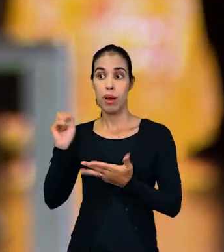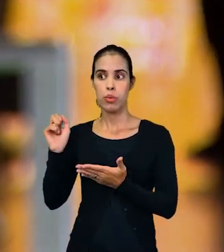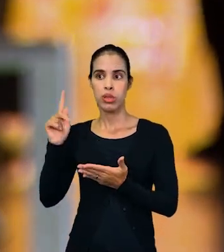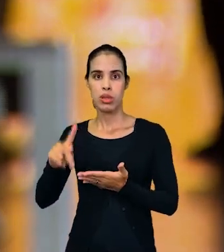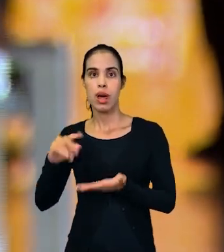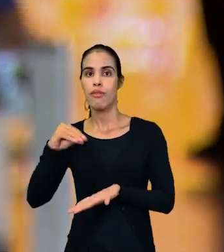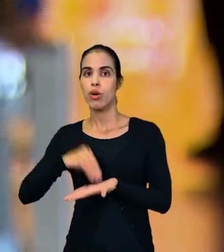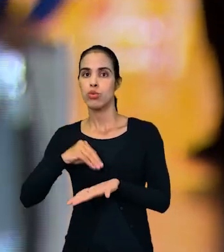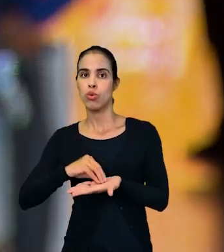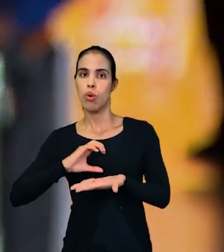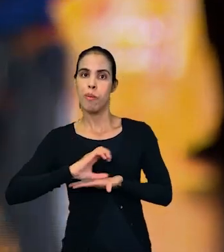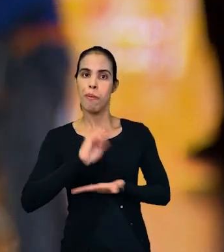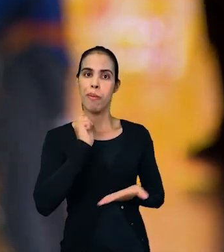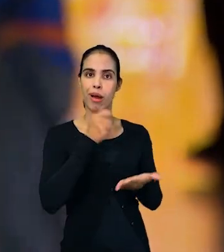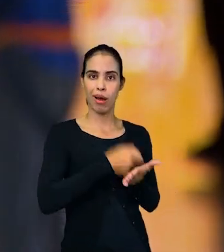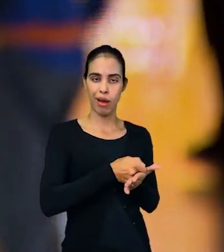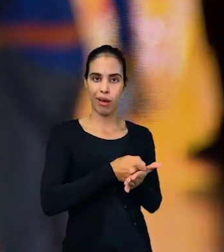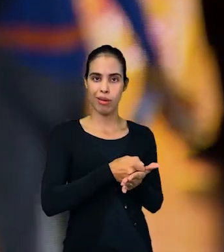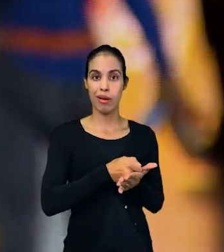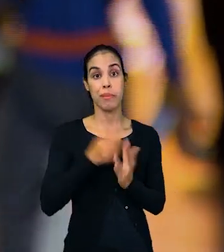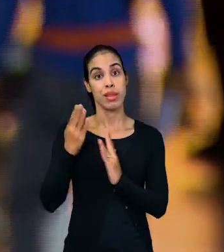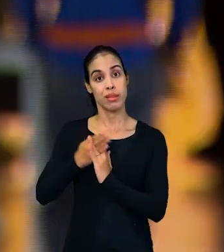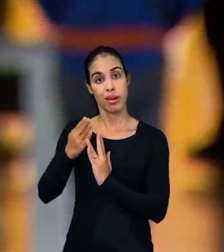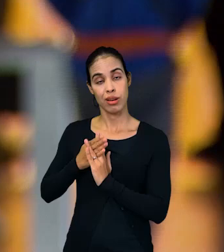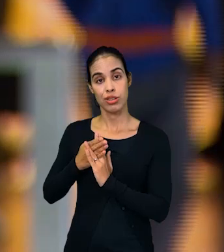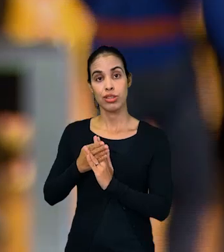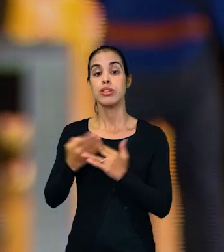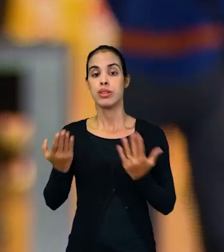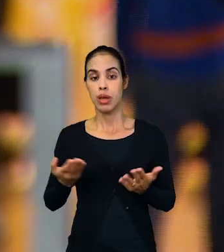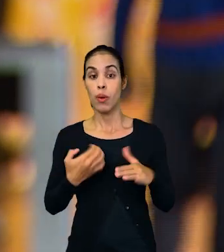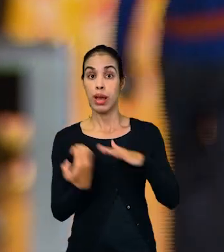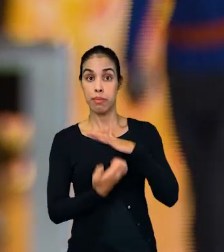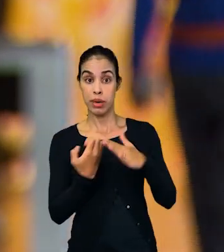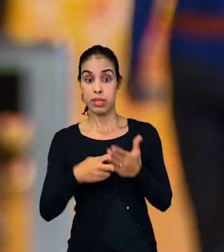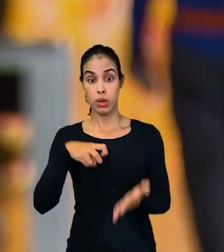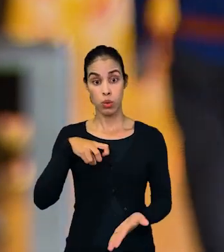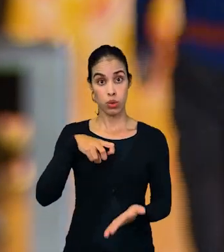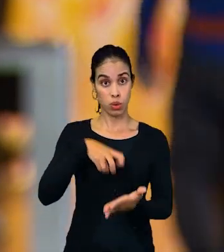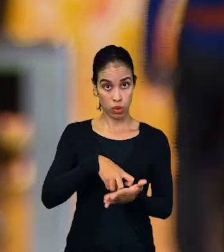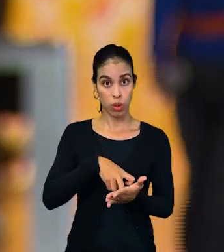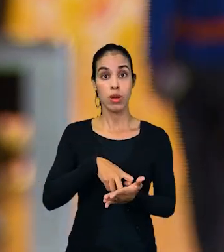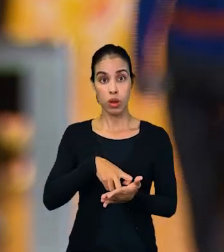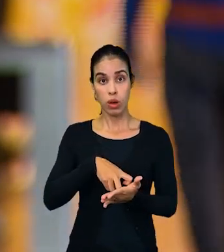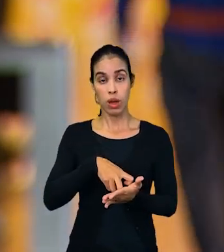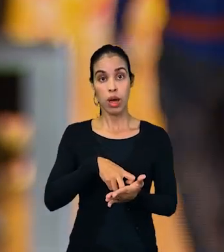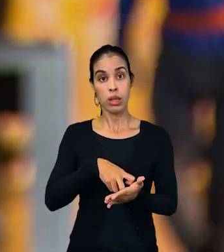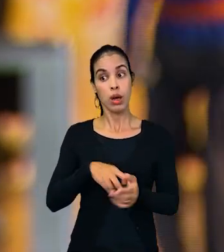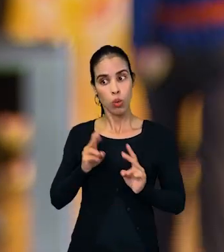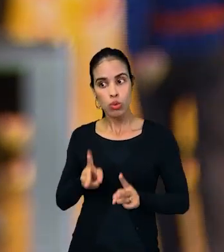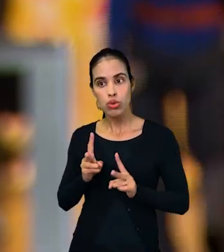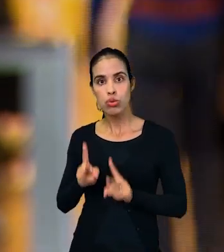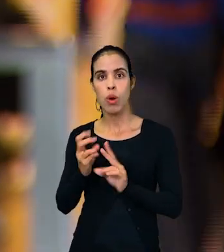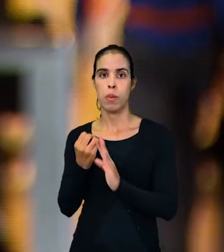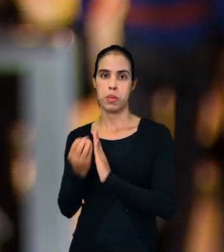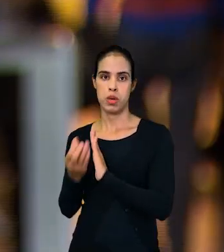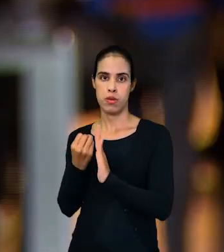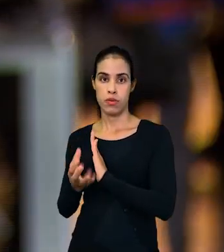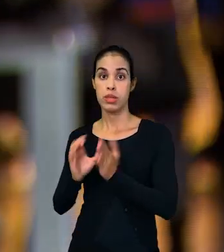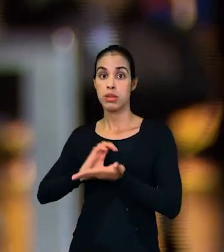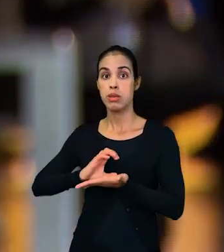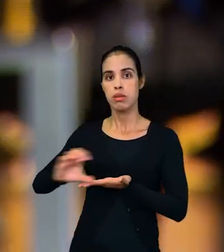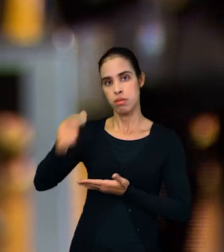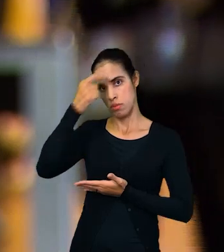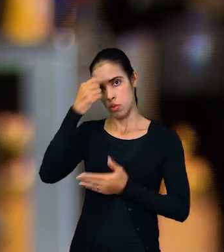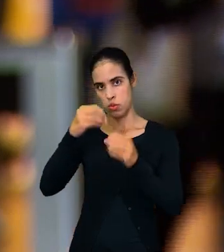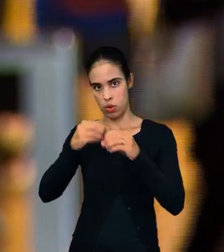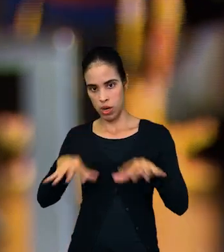teria pagado a parte dela do plano de saúde. Em primeira instância, a empresa foi condenada a manter o benefício e a